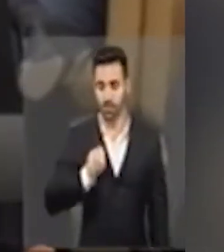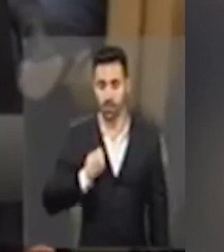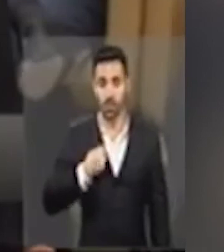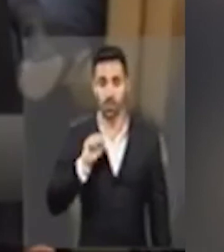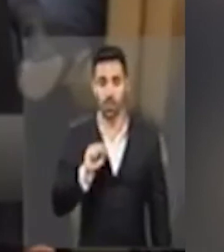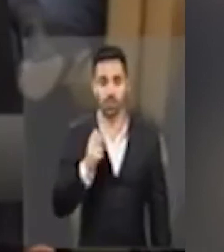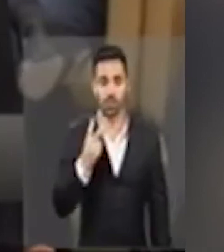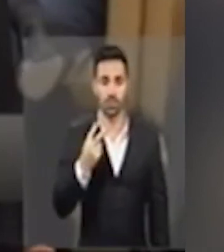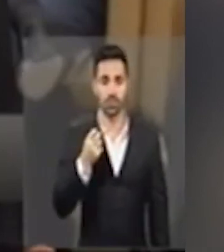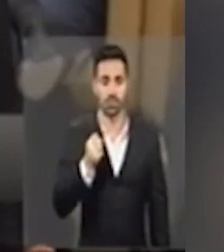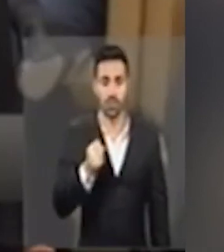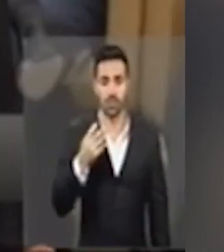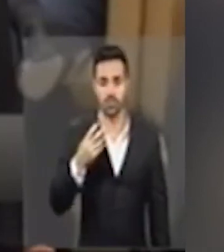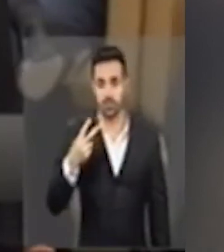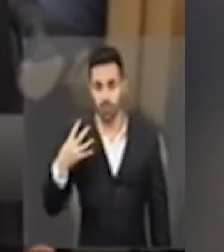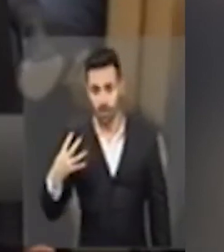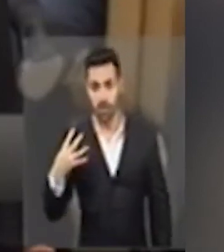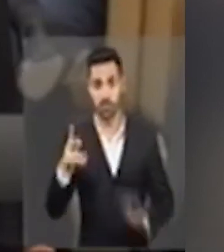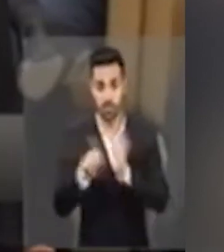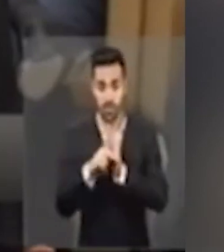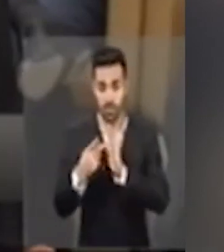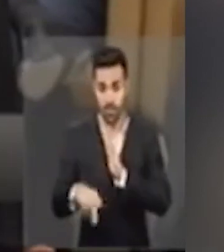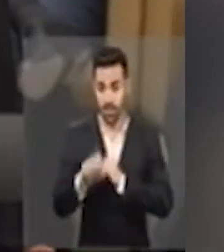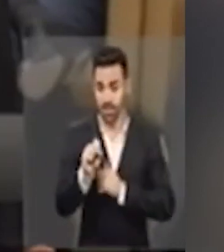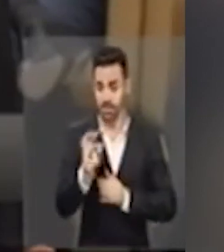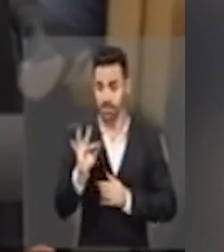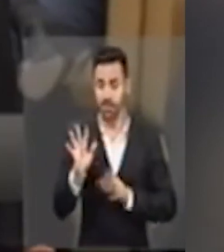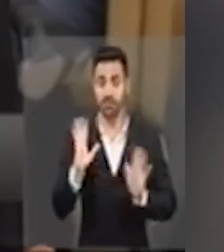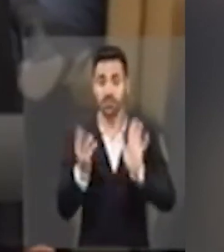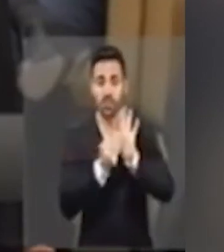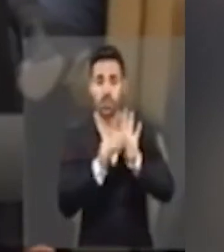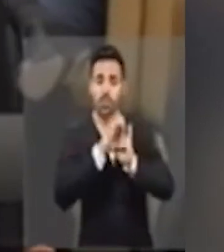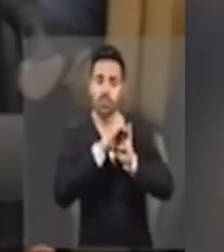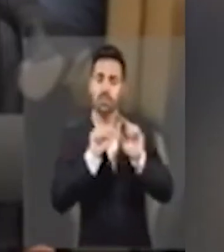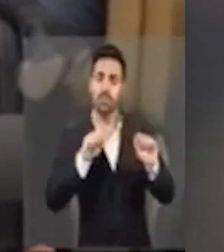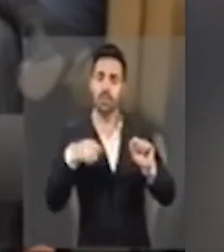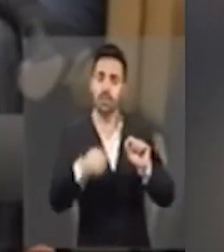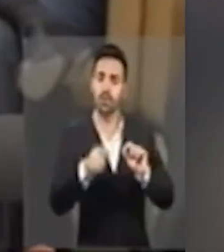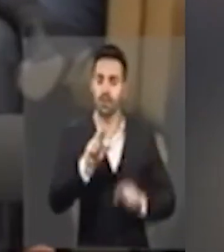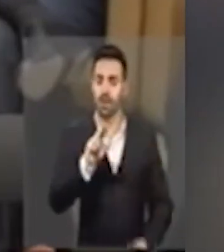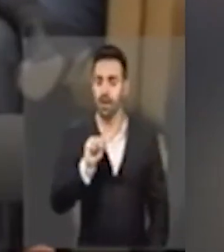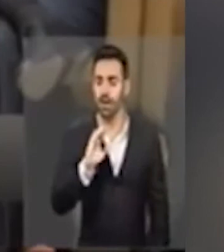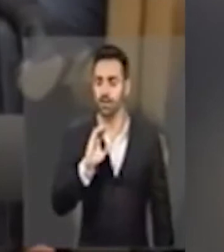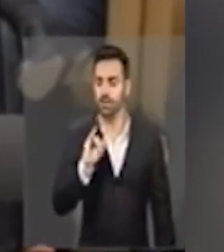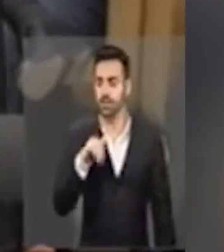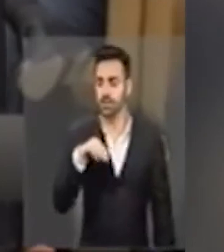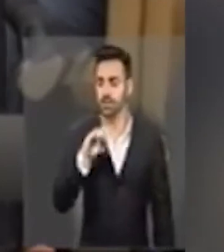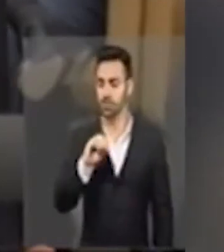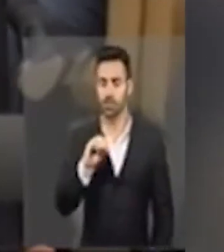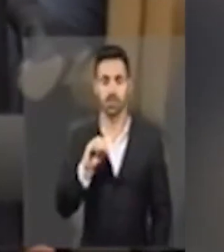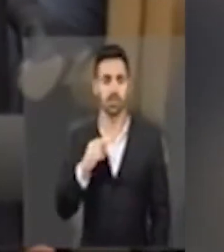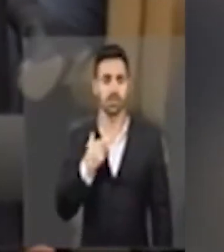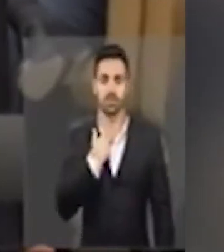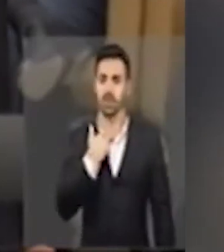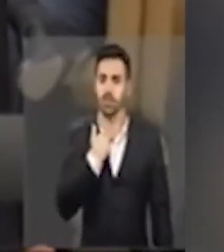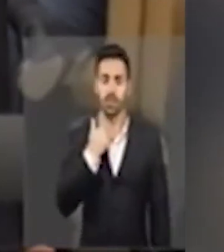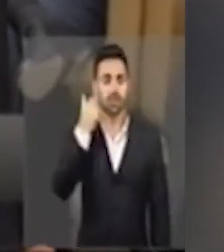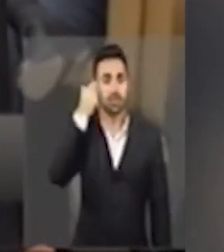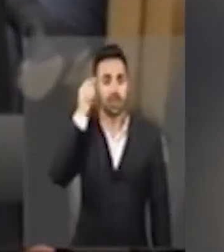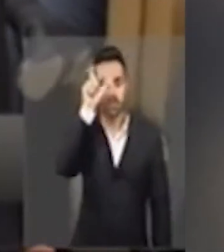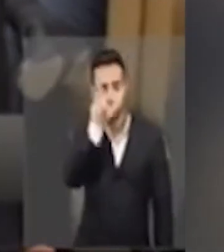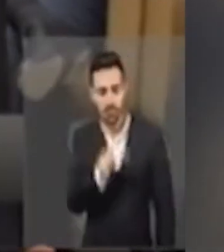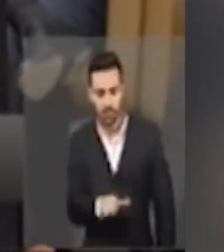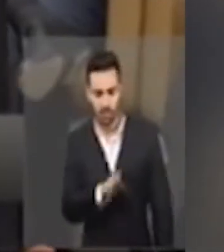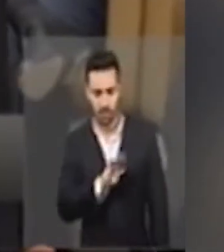82424 desta suprema corte que definir com aceitou e racismo não pode ser definido por critérios exclusivamente